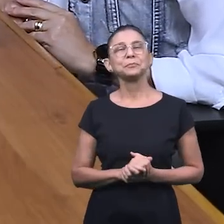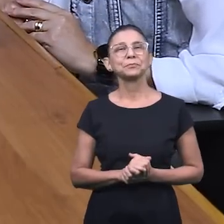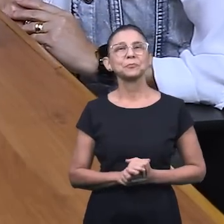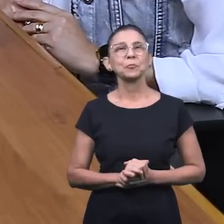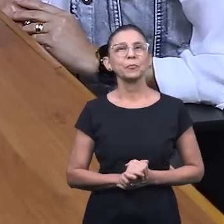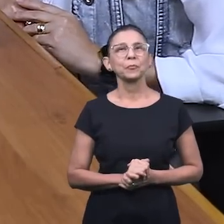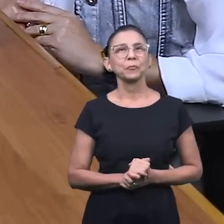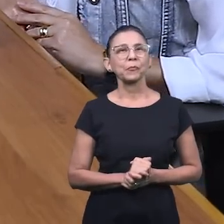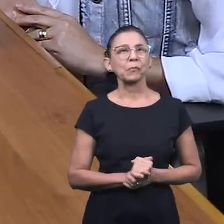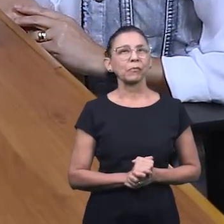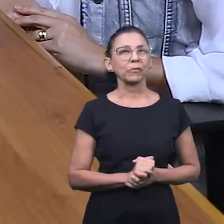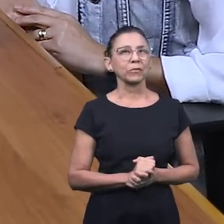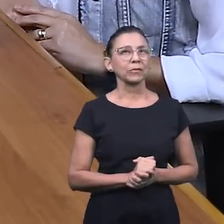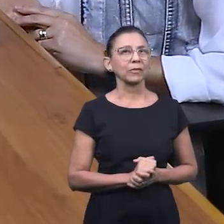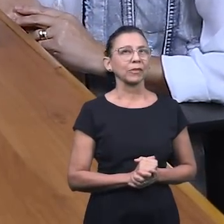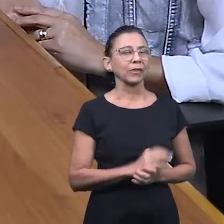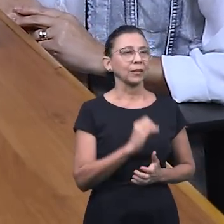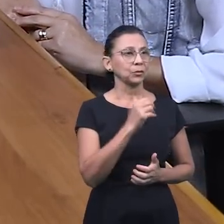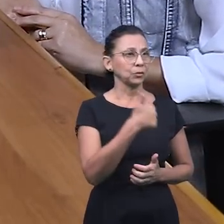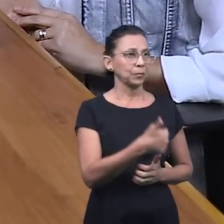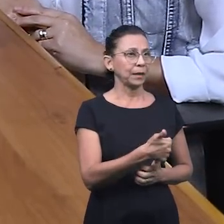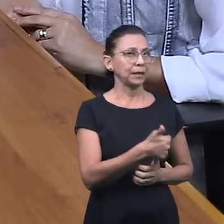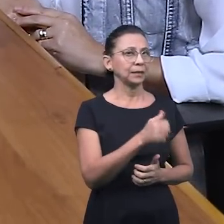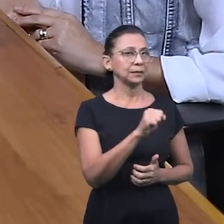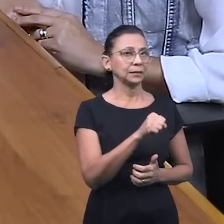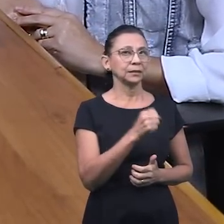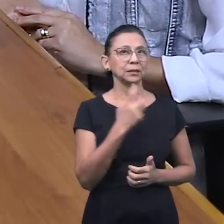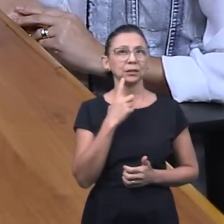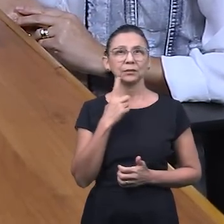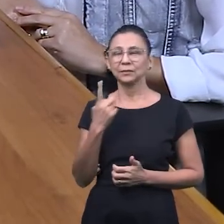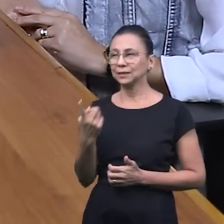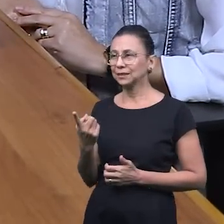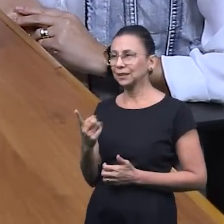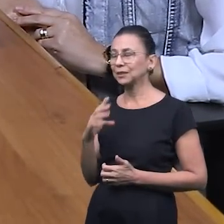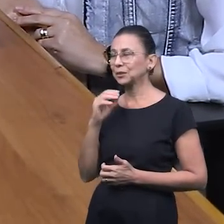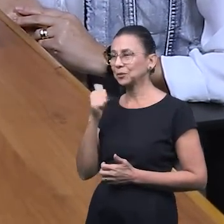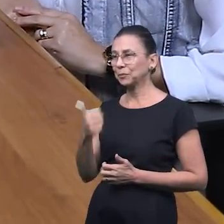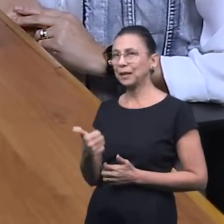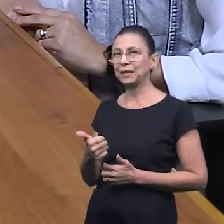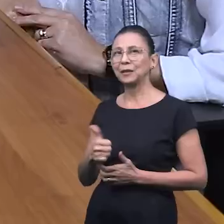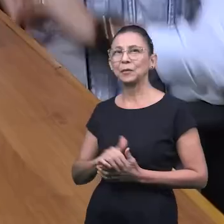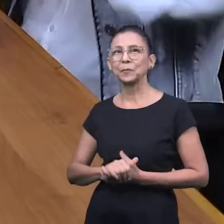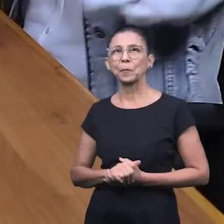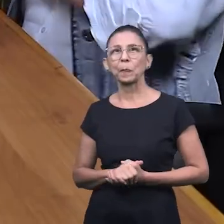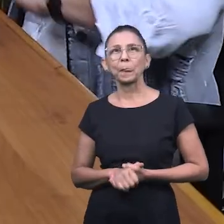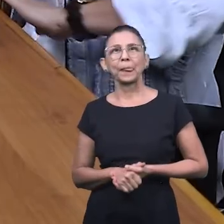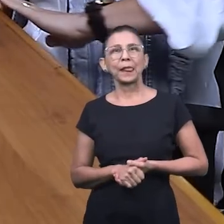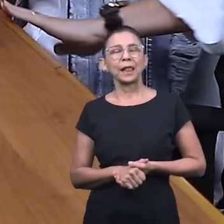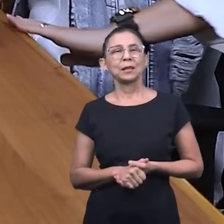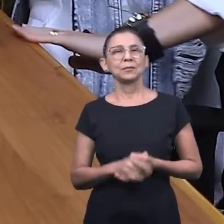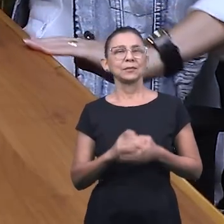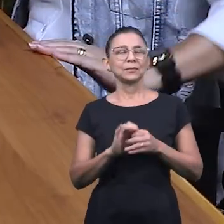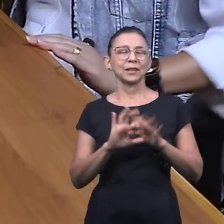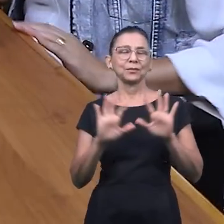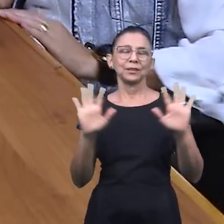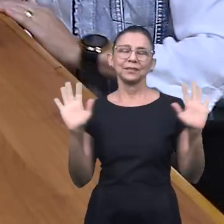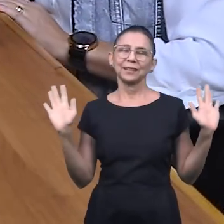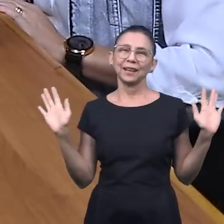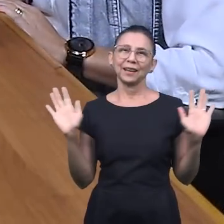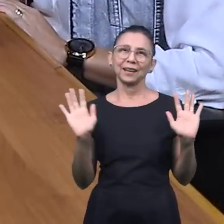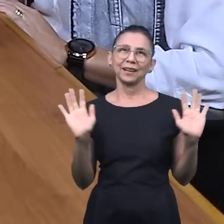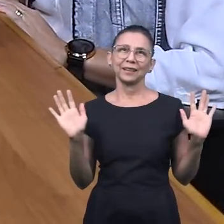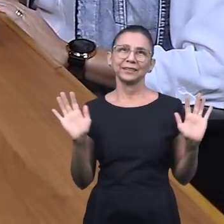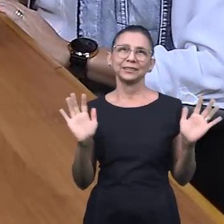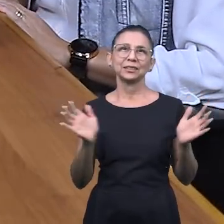esse mesmo Daça. Isso mesmo. Tudo bom? Tudo bem, e você? Tudo bem, tudo bem. Vamos ficar bem à vontade.